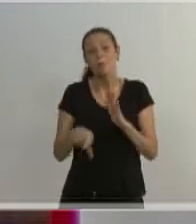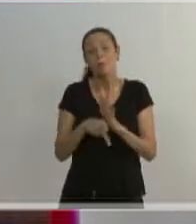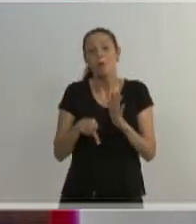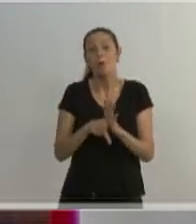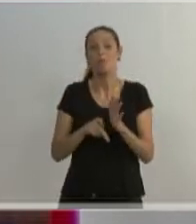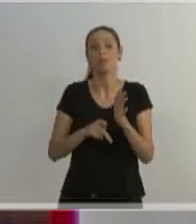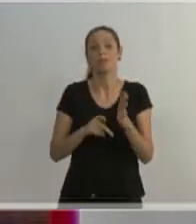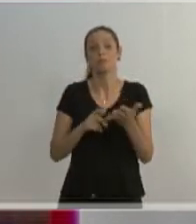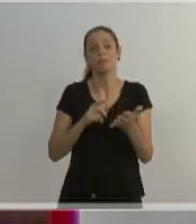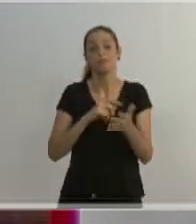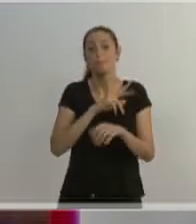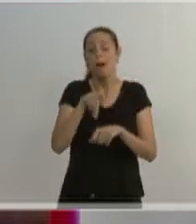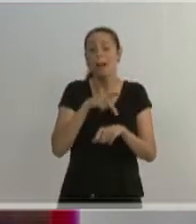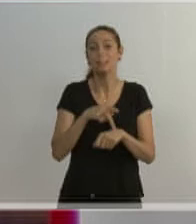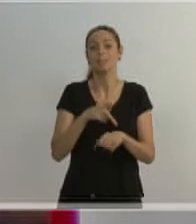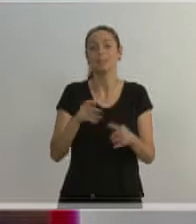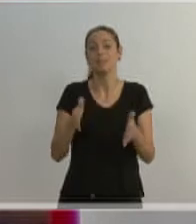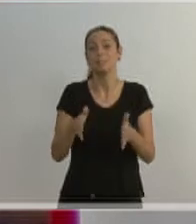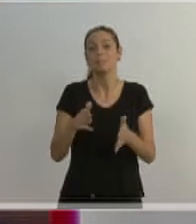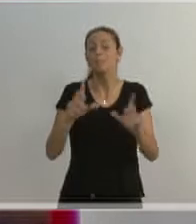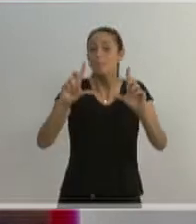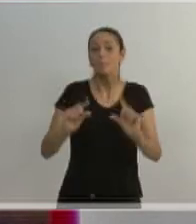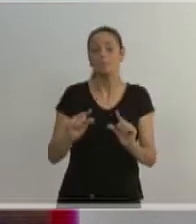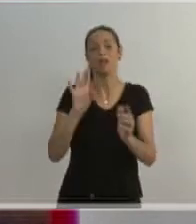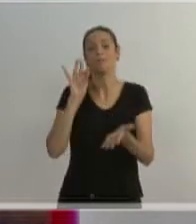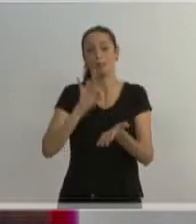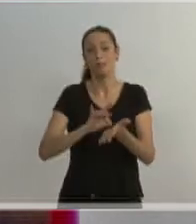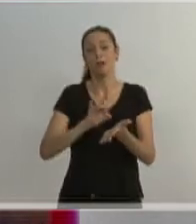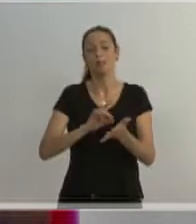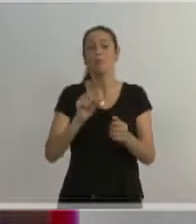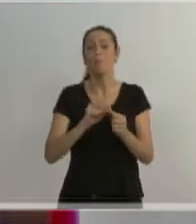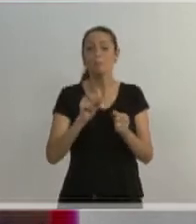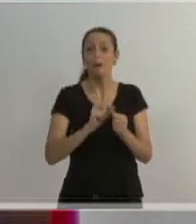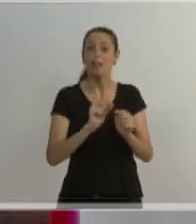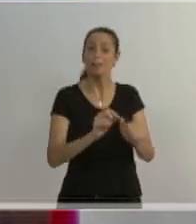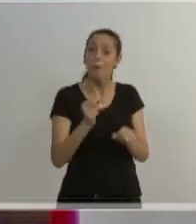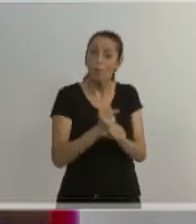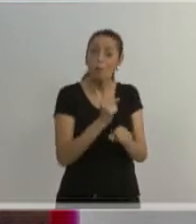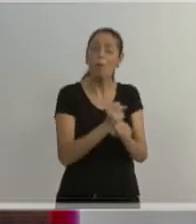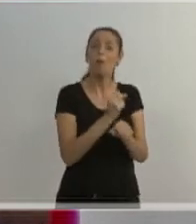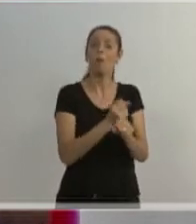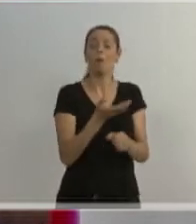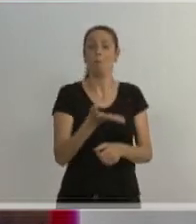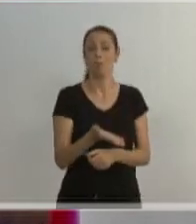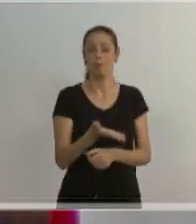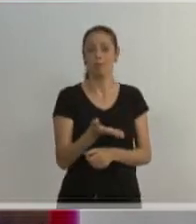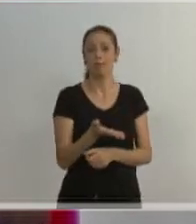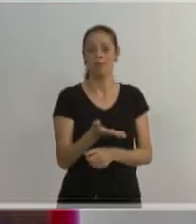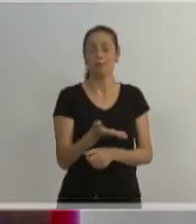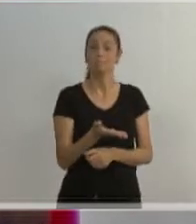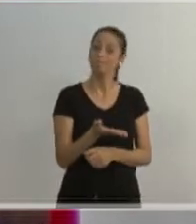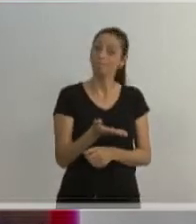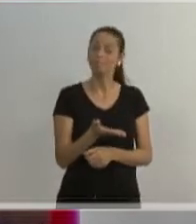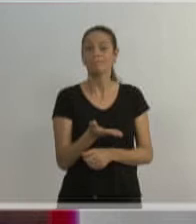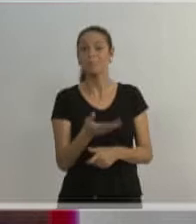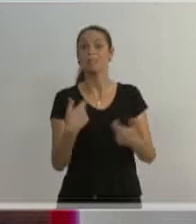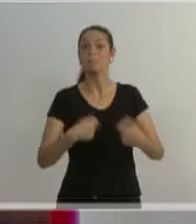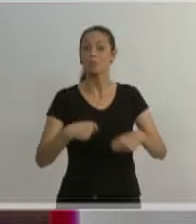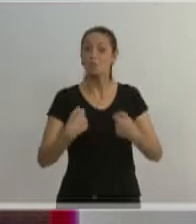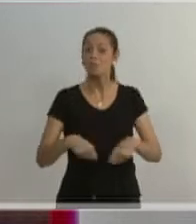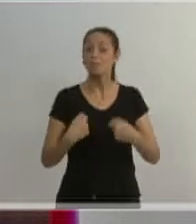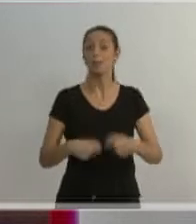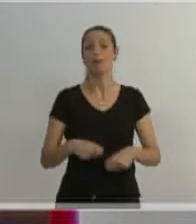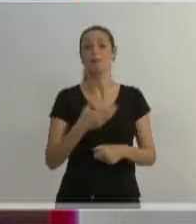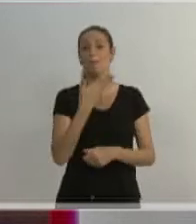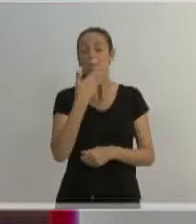muitas vezes nos faz acabar executando obras que carecem é talvez um 'porto mais suntuoso